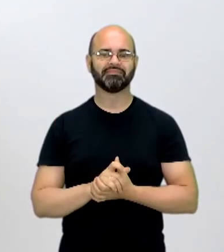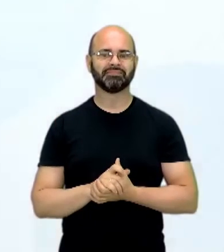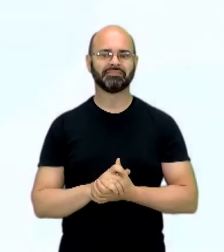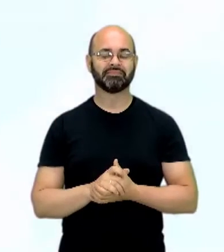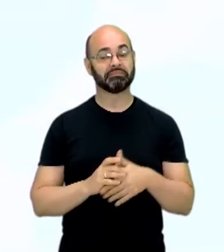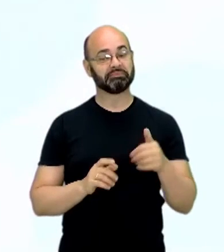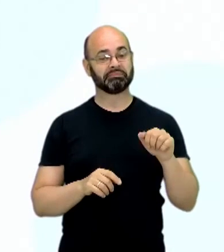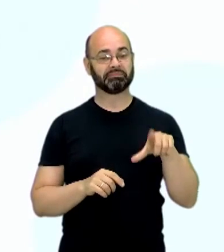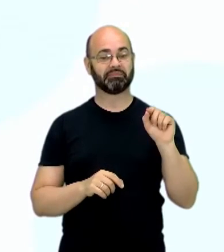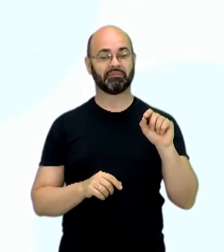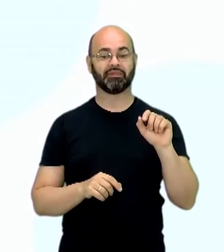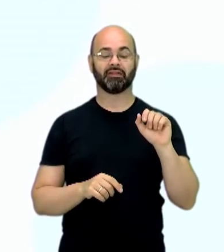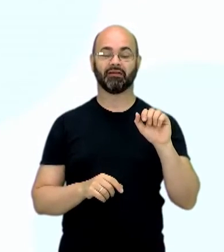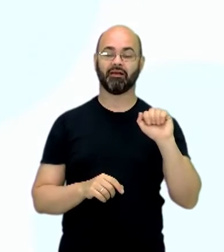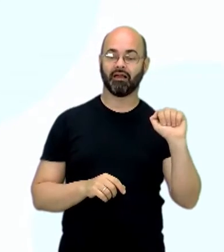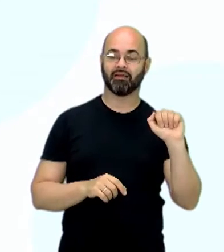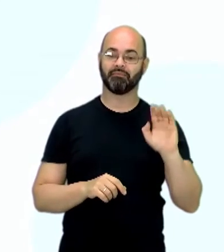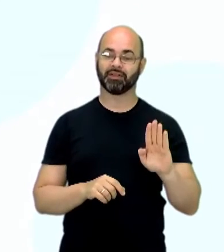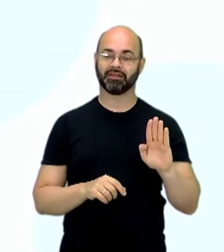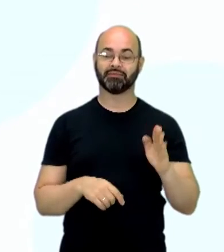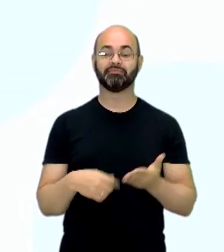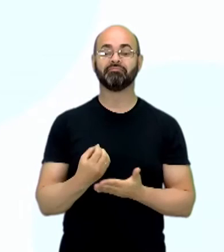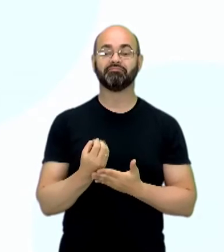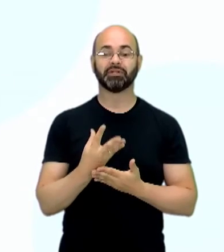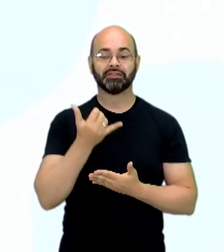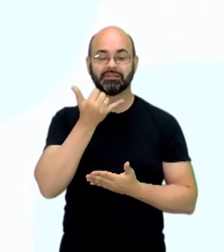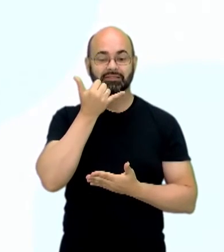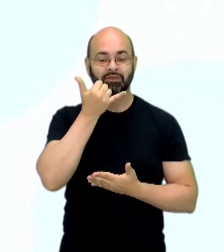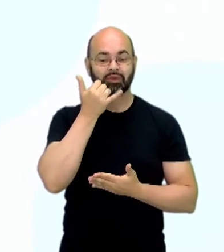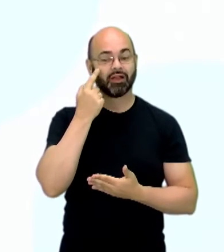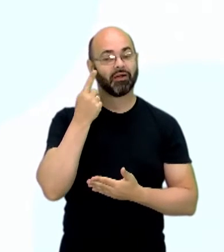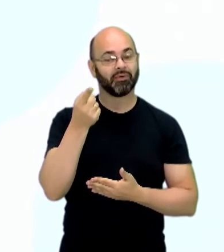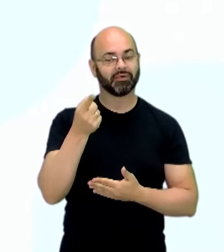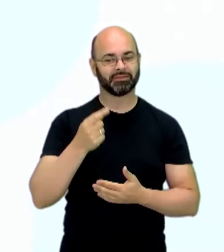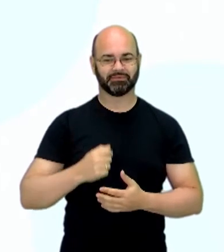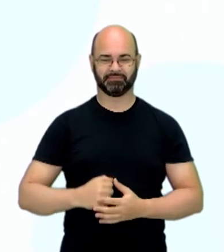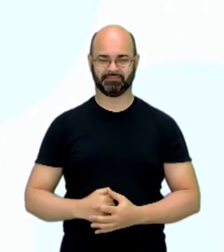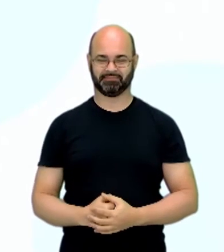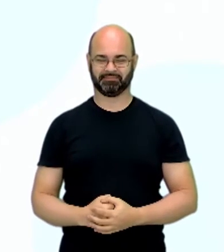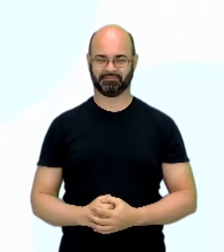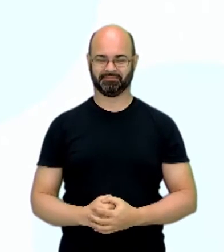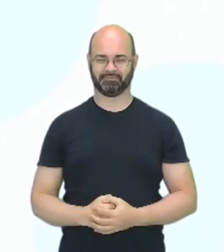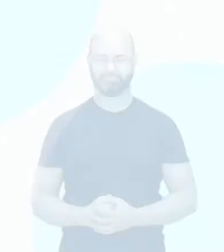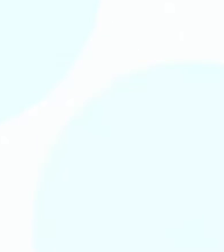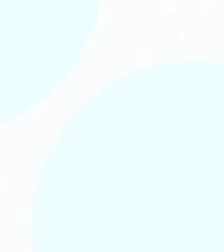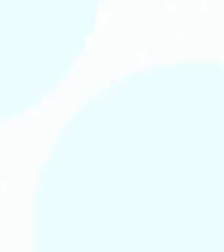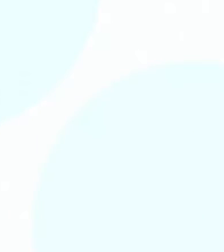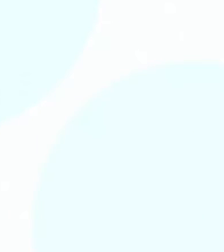A ou B, pop up on the screen.